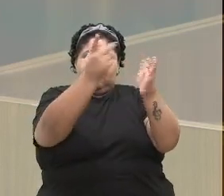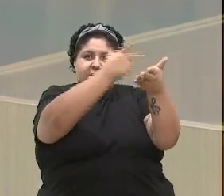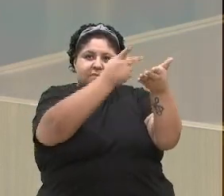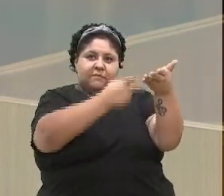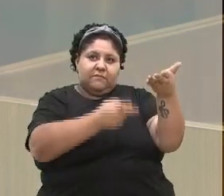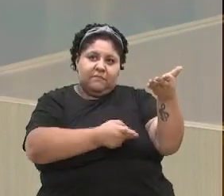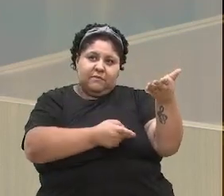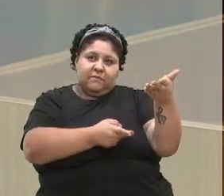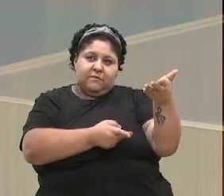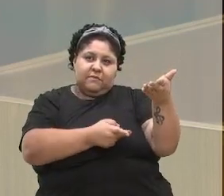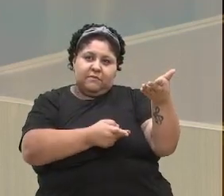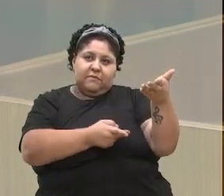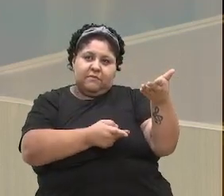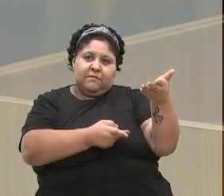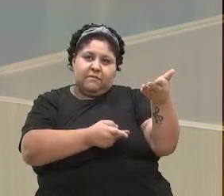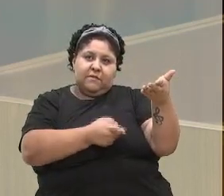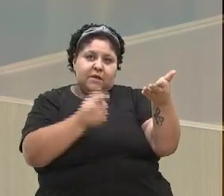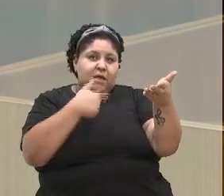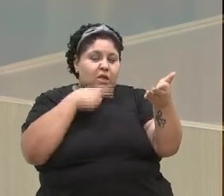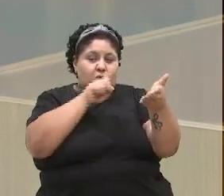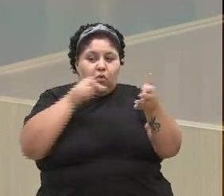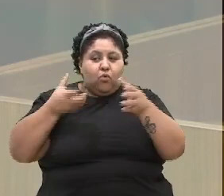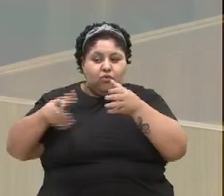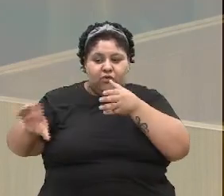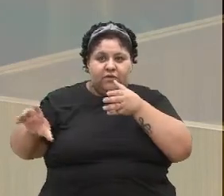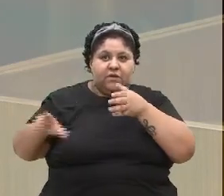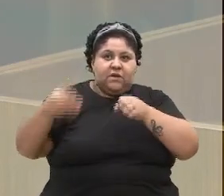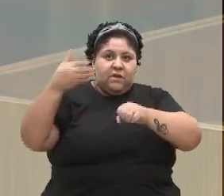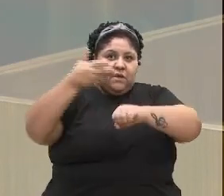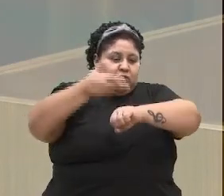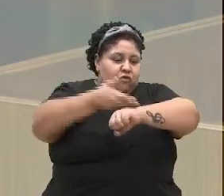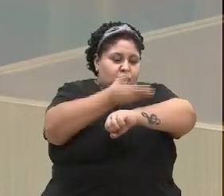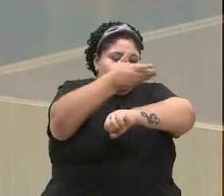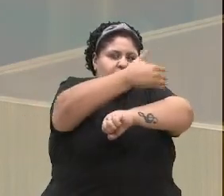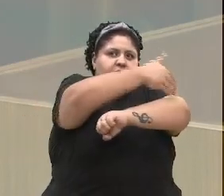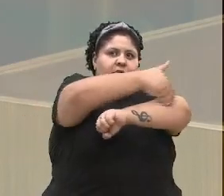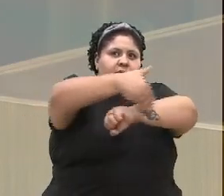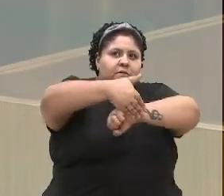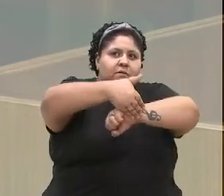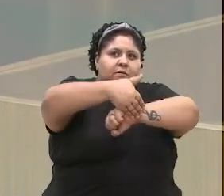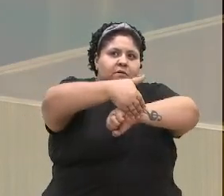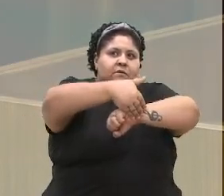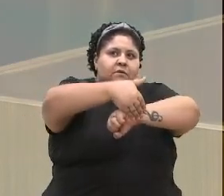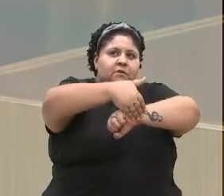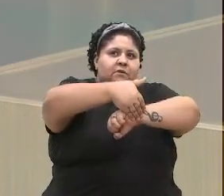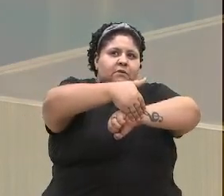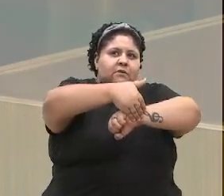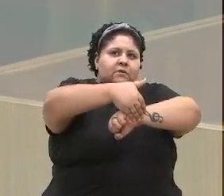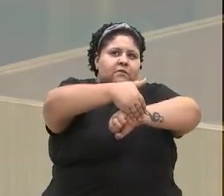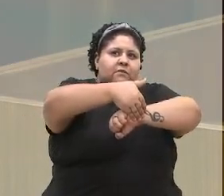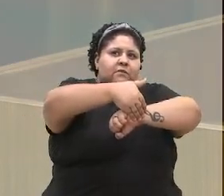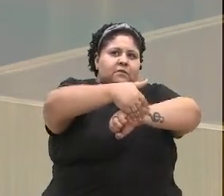desenhar, não sou quanto investimento, tá? Isso aqui é um buraco numa rua. Questão de ordem, presidente. Não é, o senhor falha o artigo.